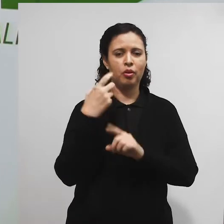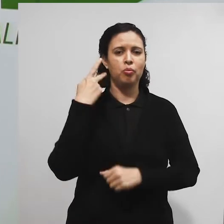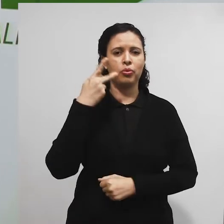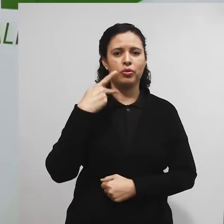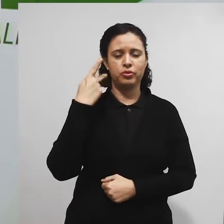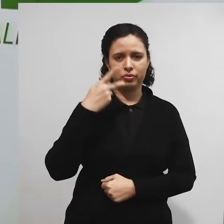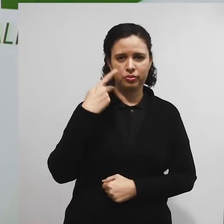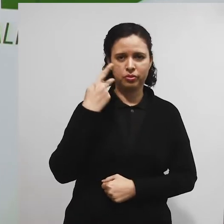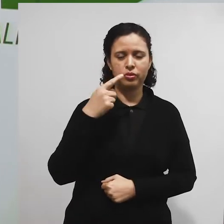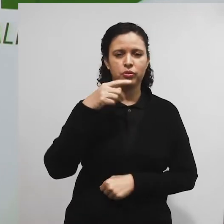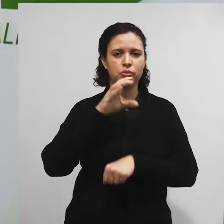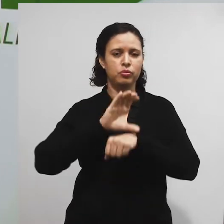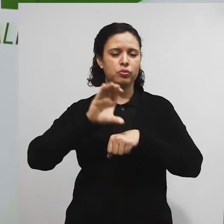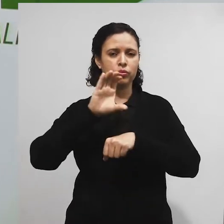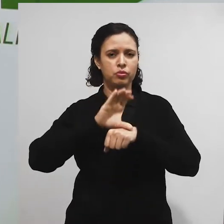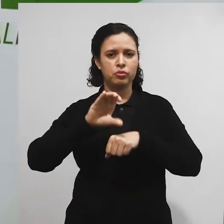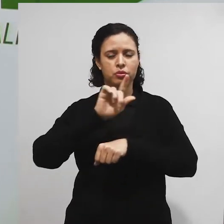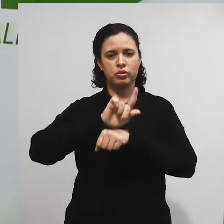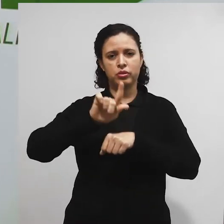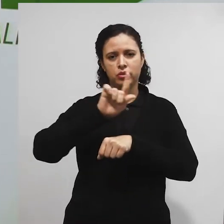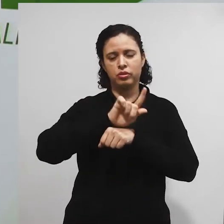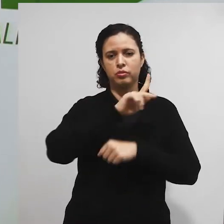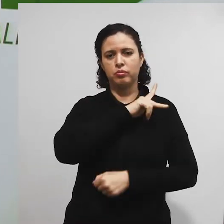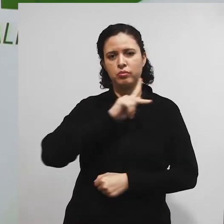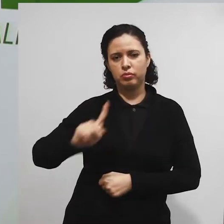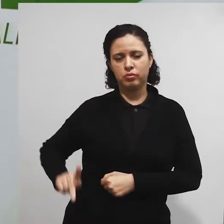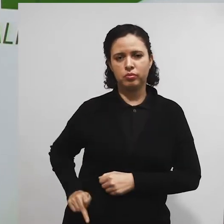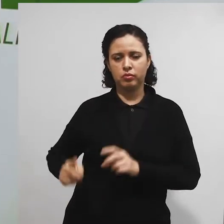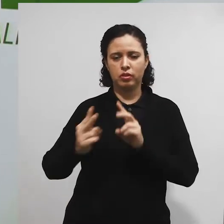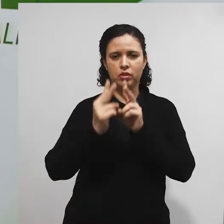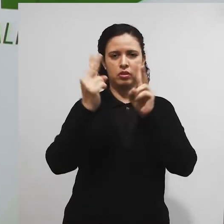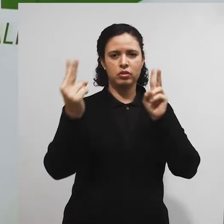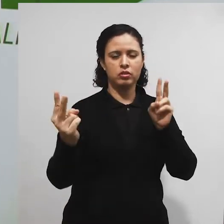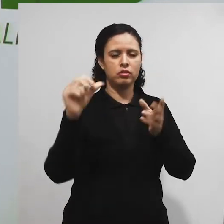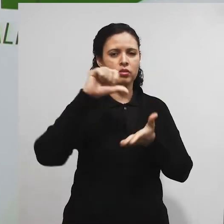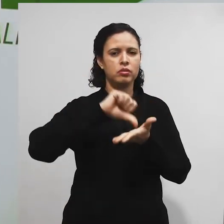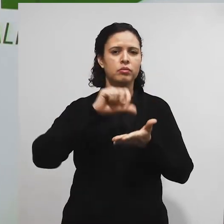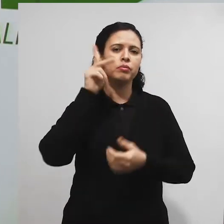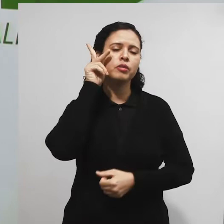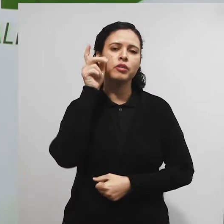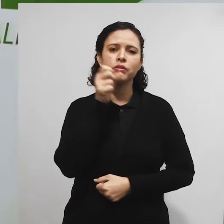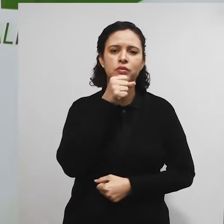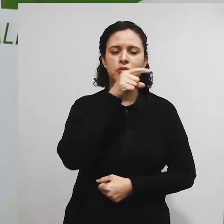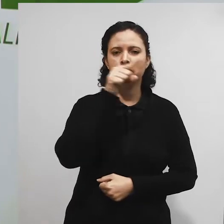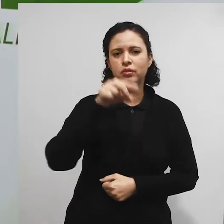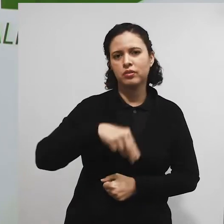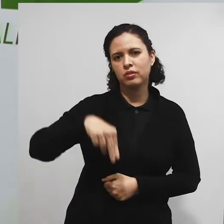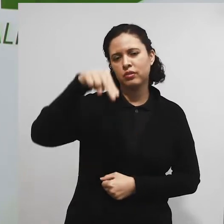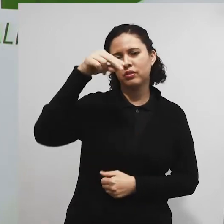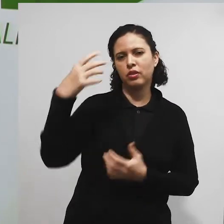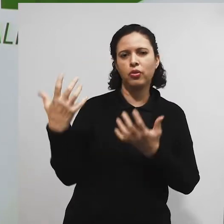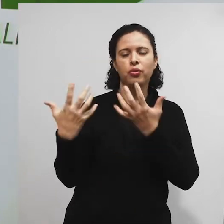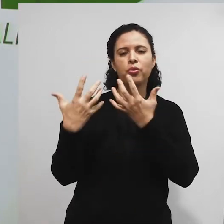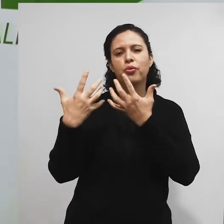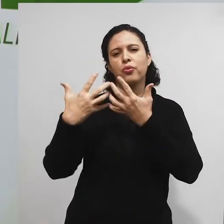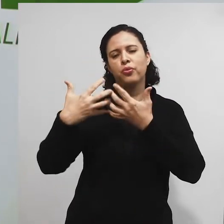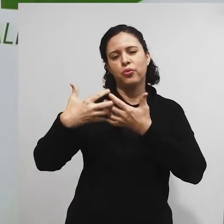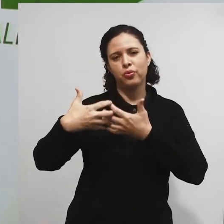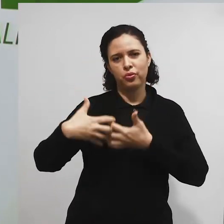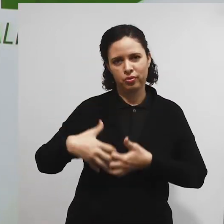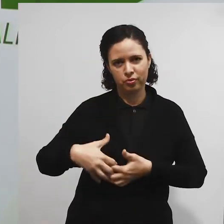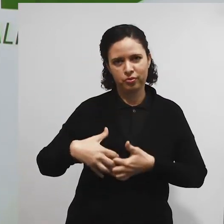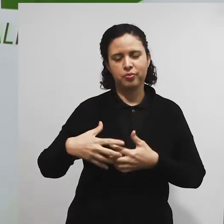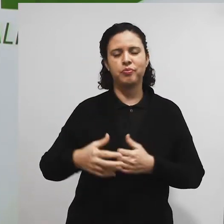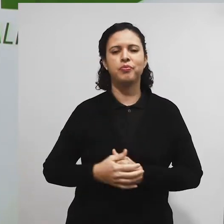e Políticas, do curso de Gestão Pública EAD do campus Porto Velho, Zona Norte do Instituto